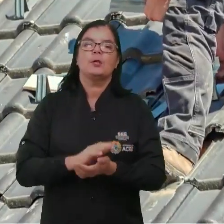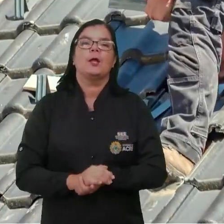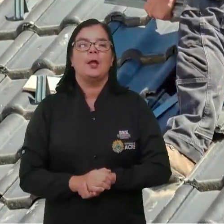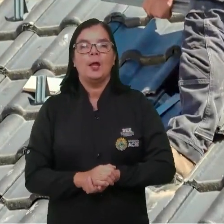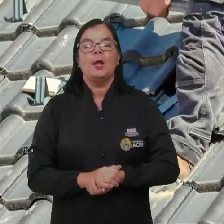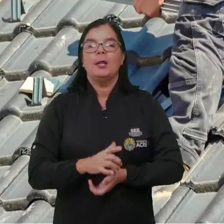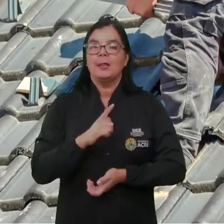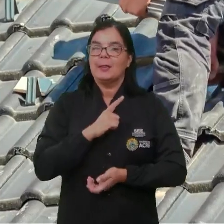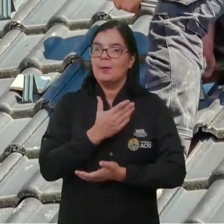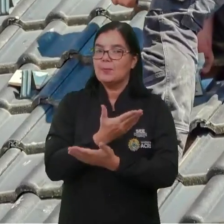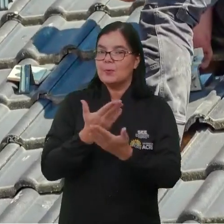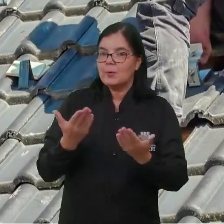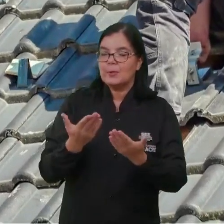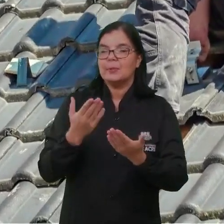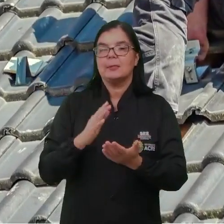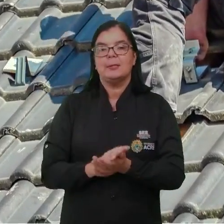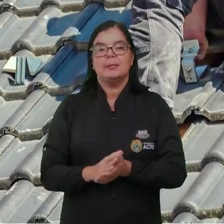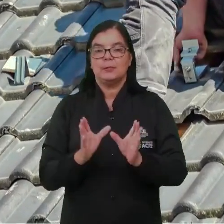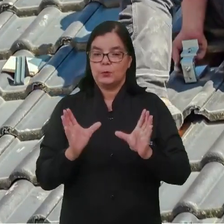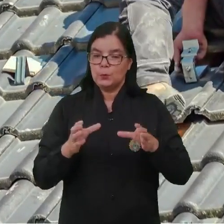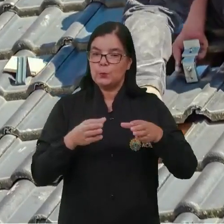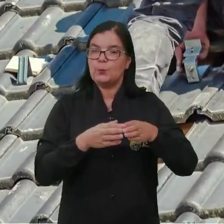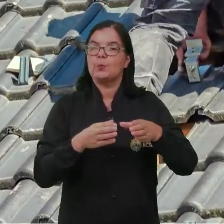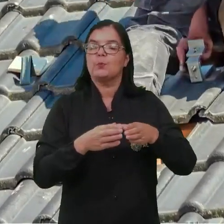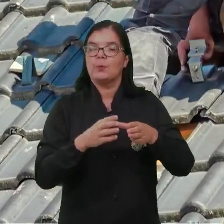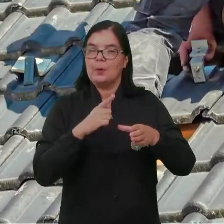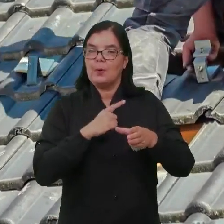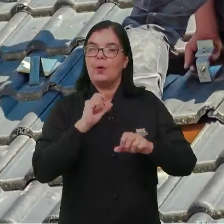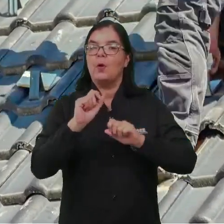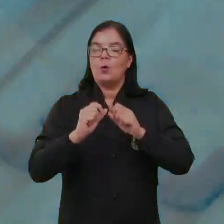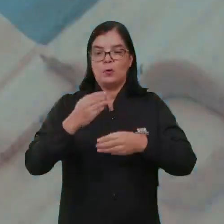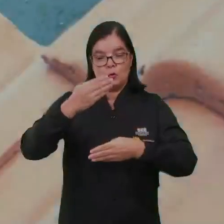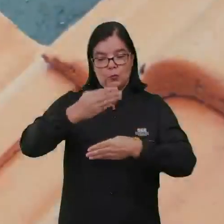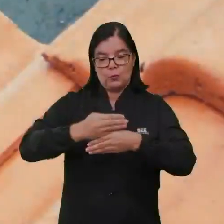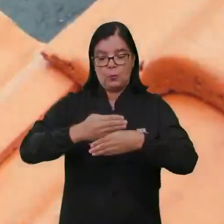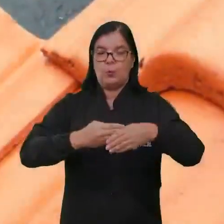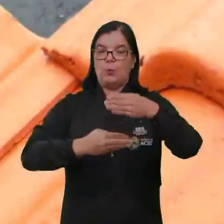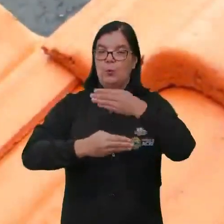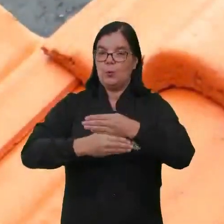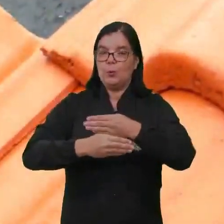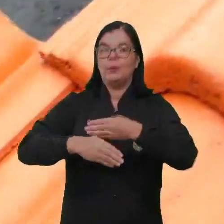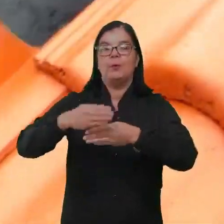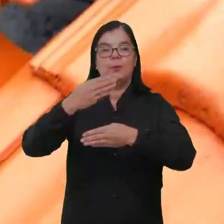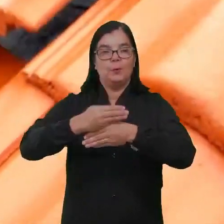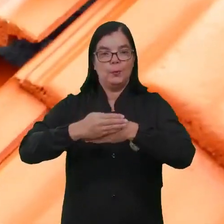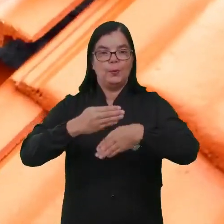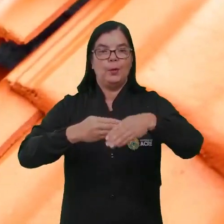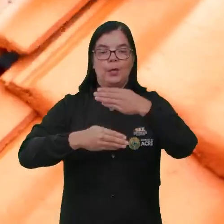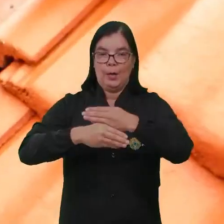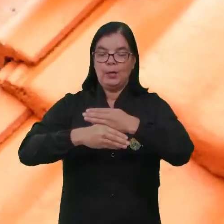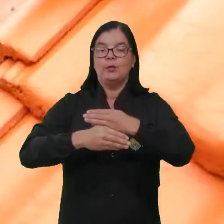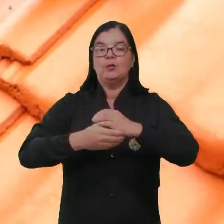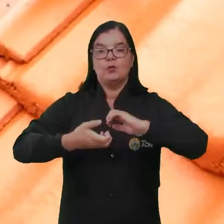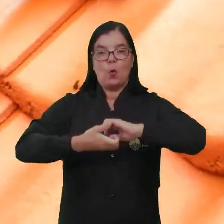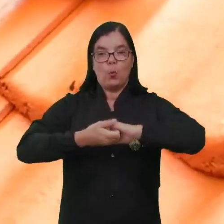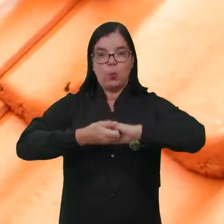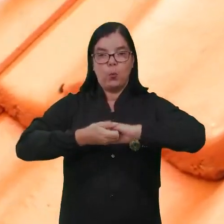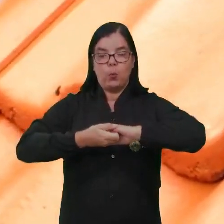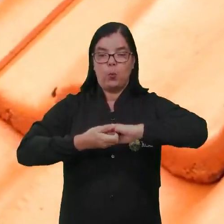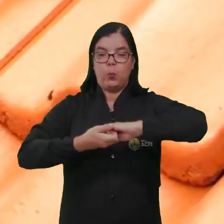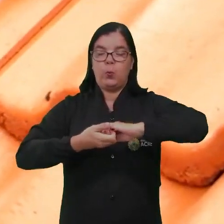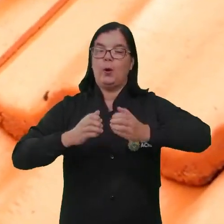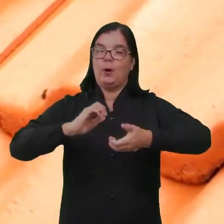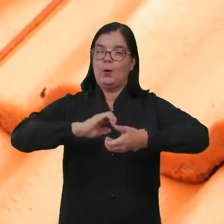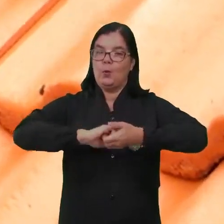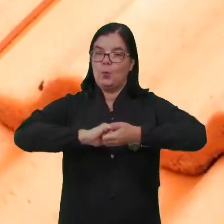né, então nessa categoria aí já entra, né, os tijolos, aqui ó, as telhas, as lojotas